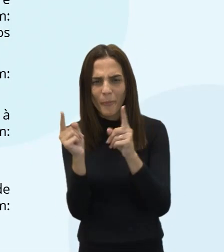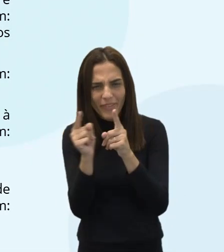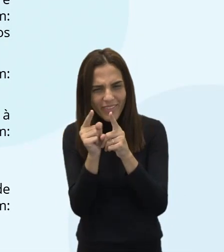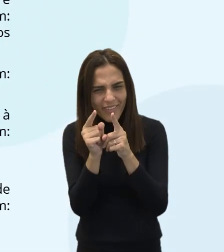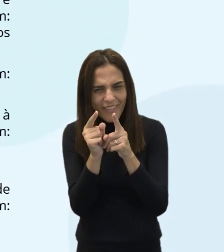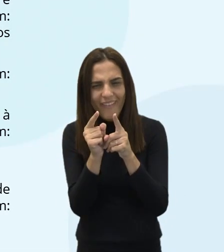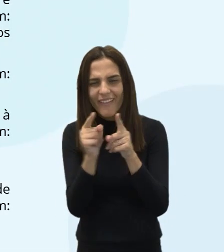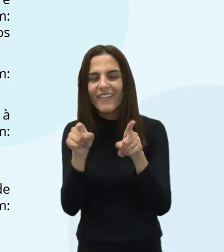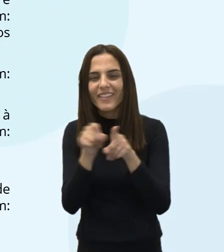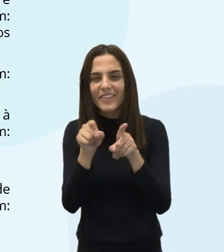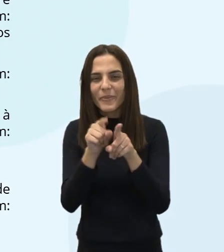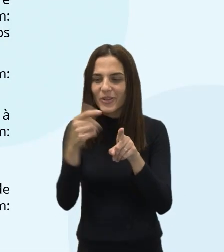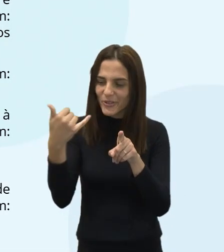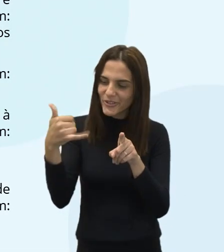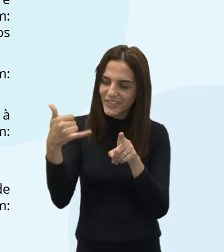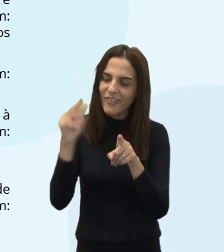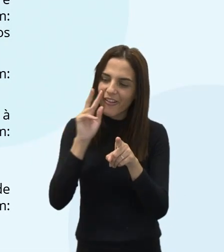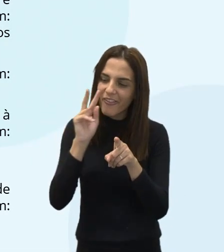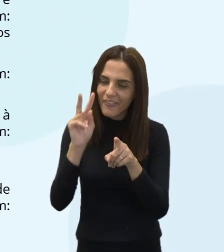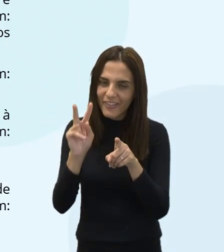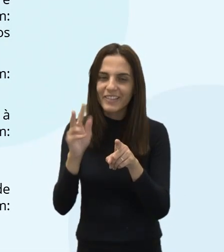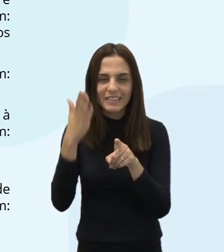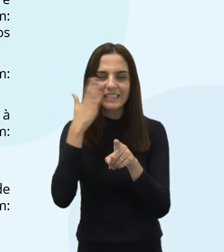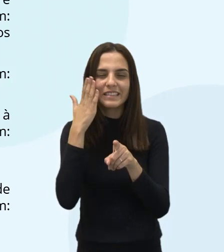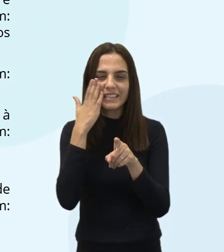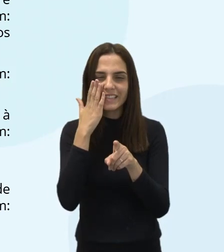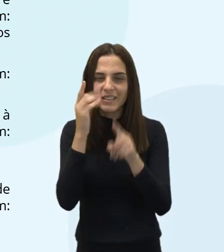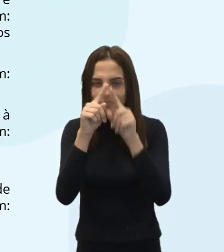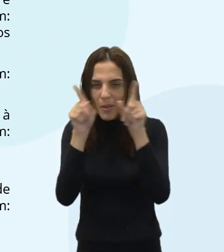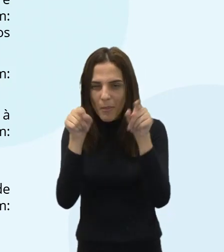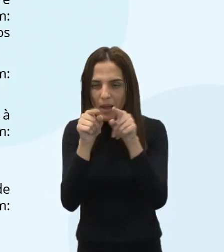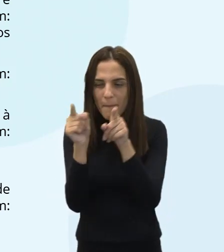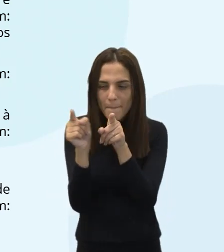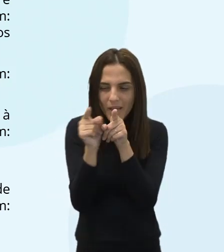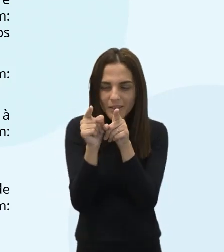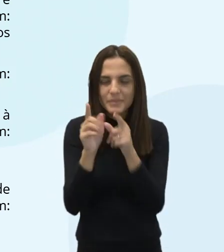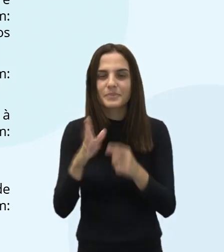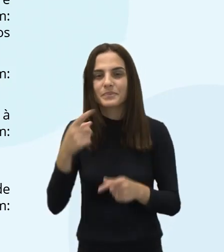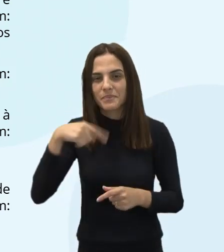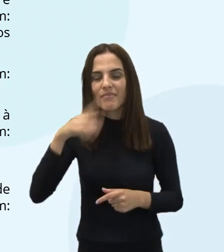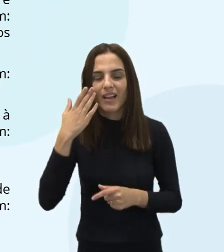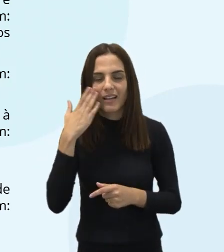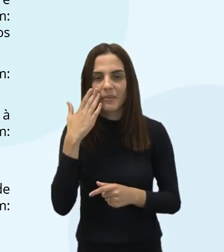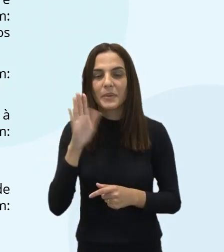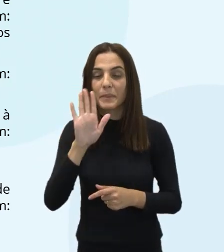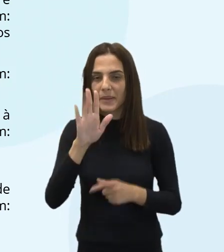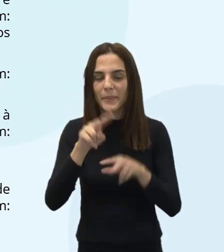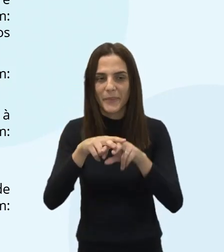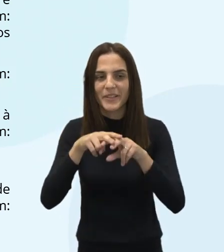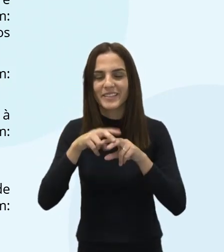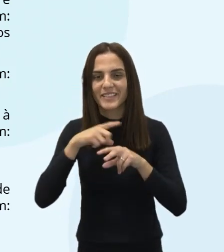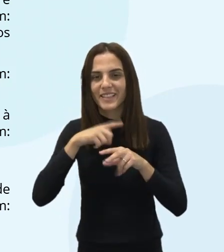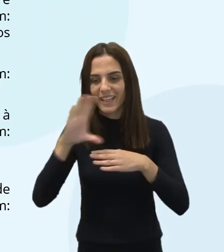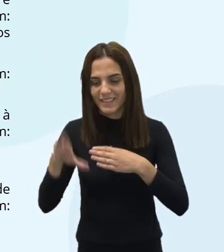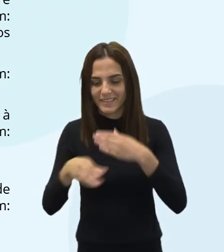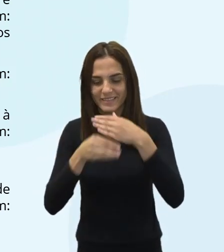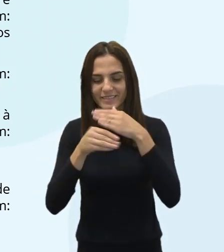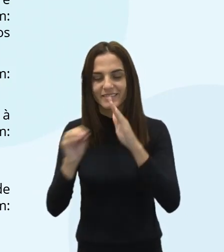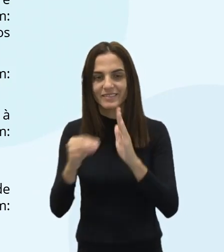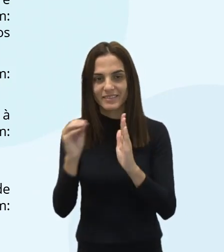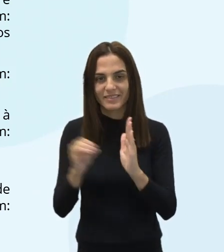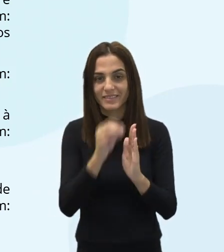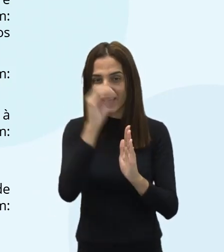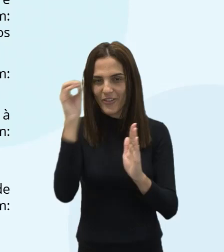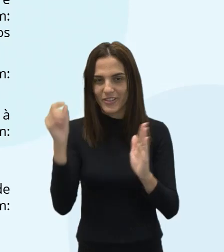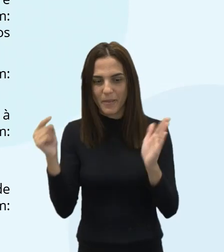estou aqui com o celular ligado, vendo aqui. Eu sei, o quadrinho também ficou pequeno, a gente sabe disso. Por isso está lá no repositório do Centro de Mídias. Você